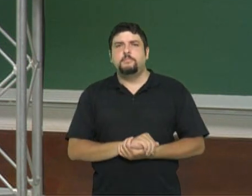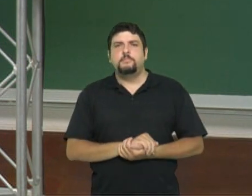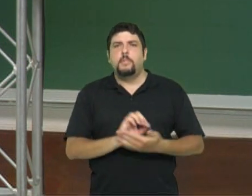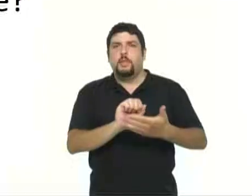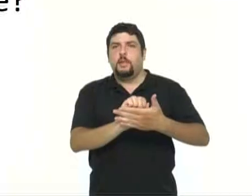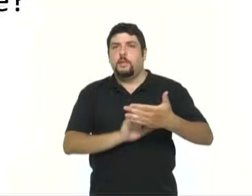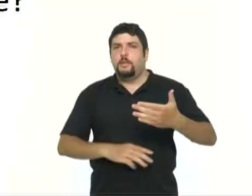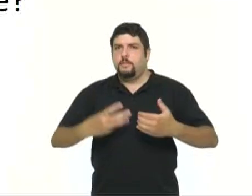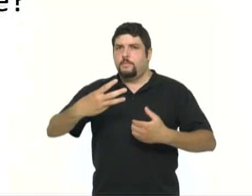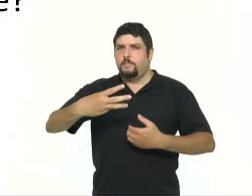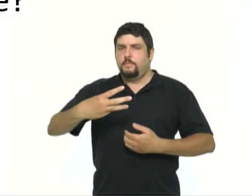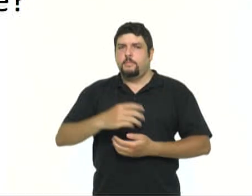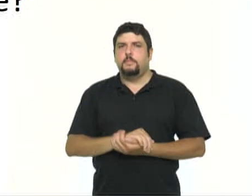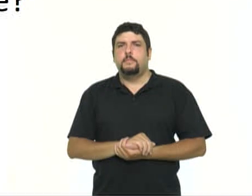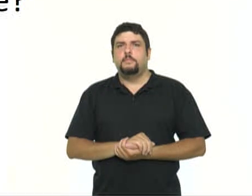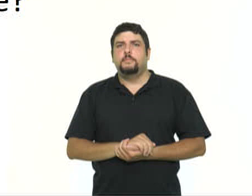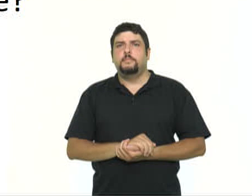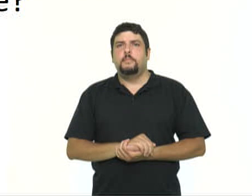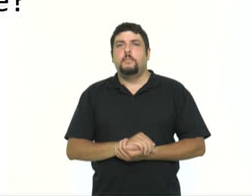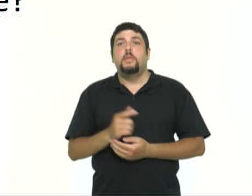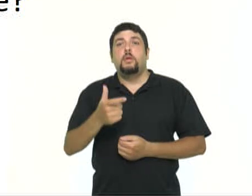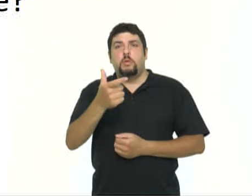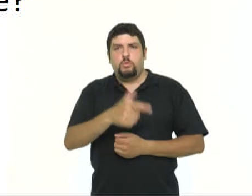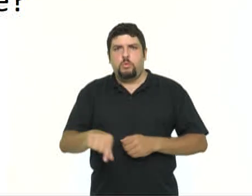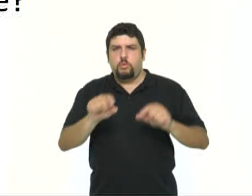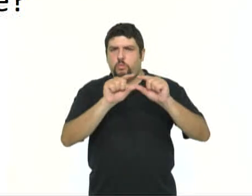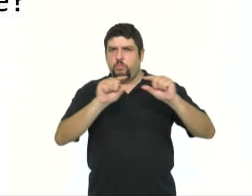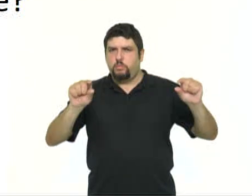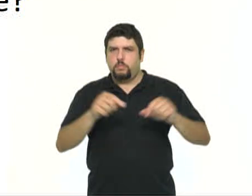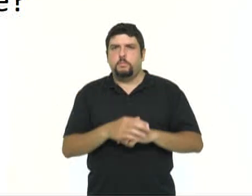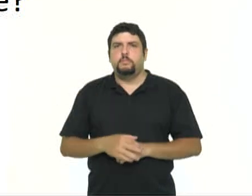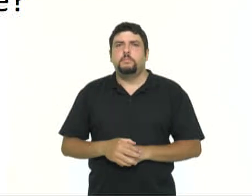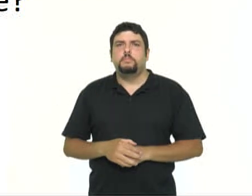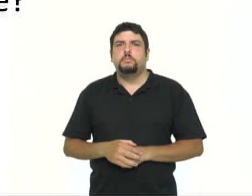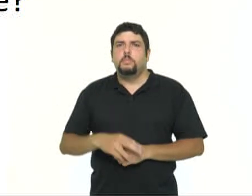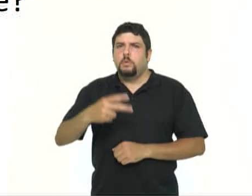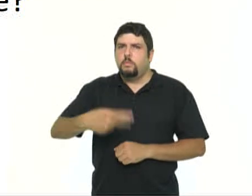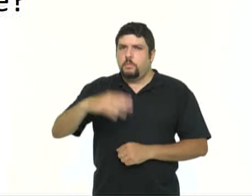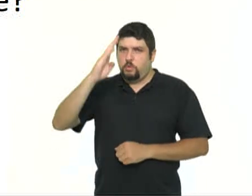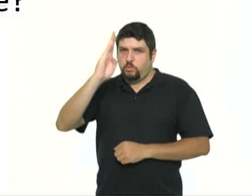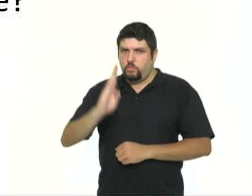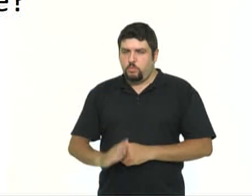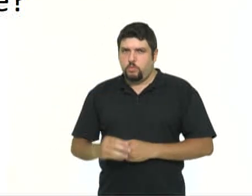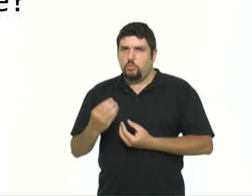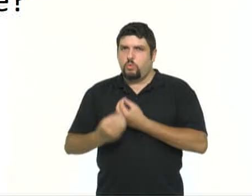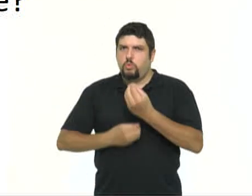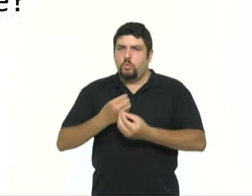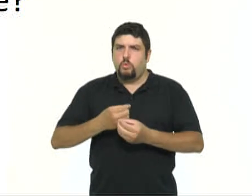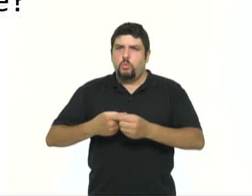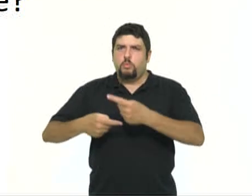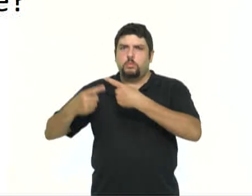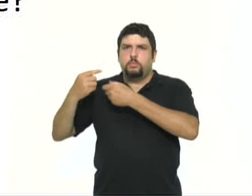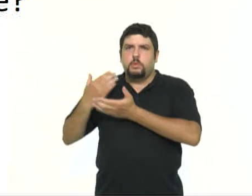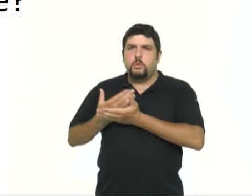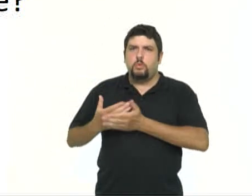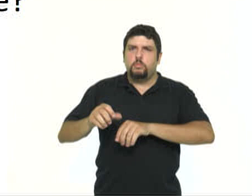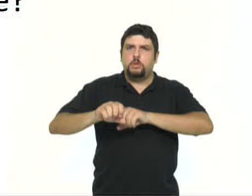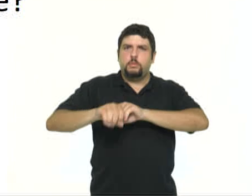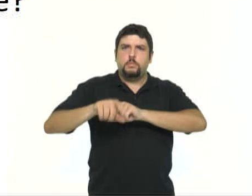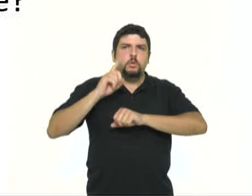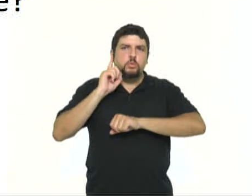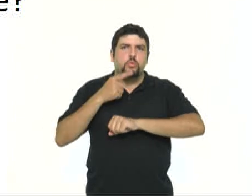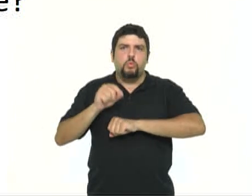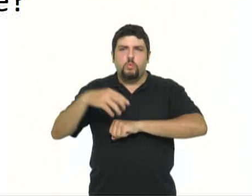Atividade 3. De novo ali aquela parte. No Brasil, o início do processo de educação de surdos remonta ao Segundo